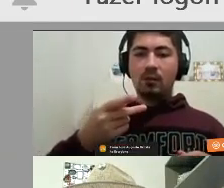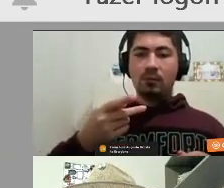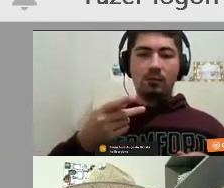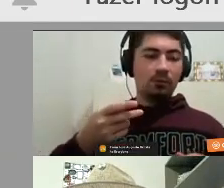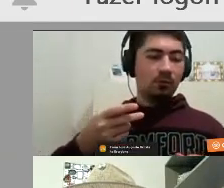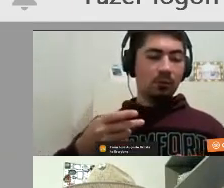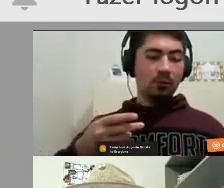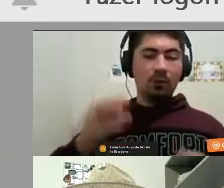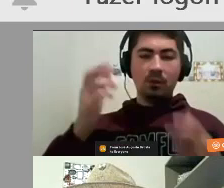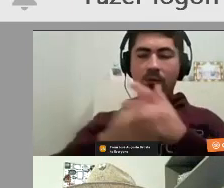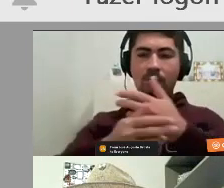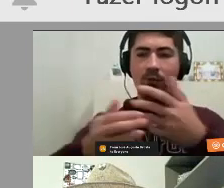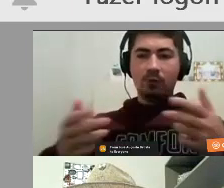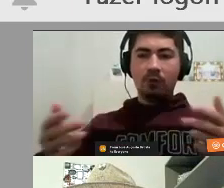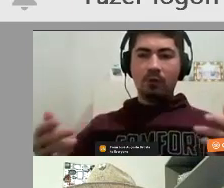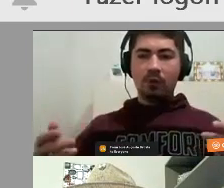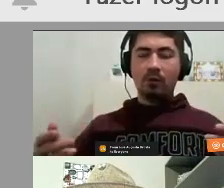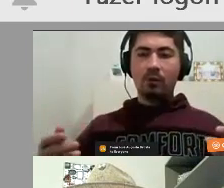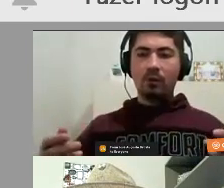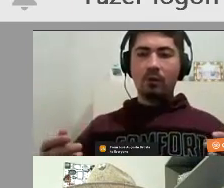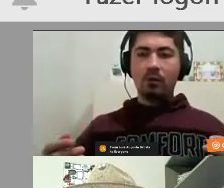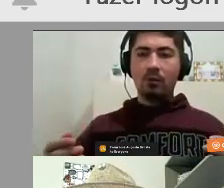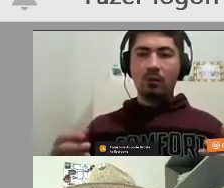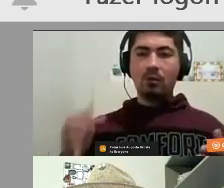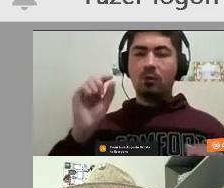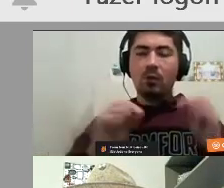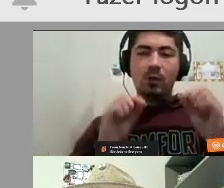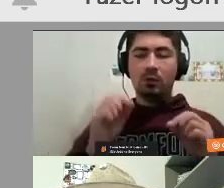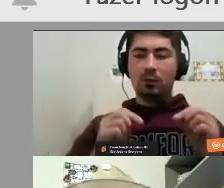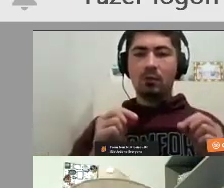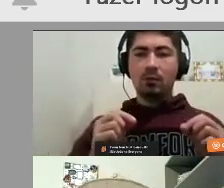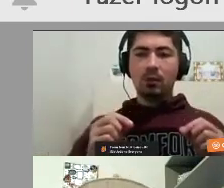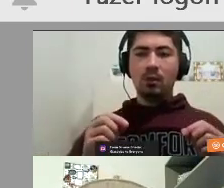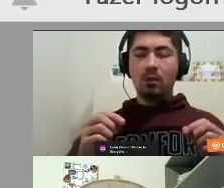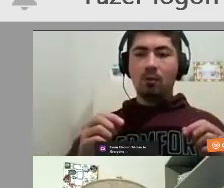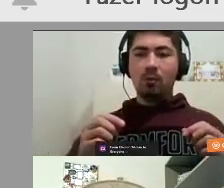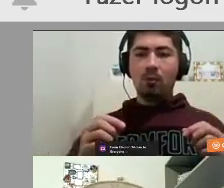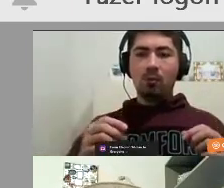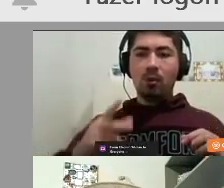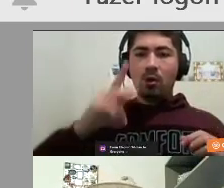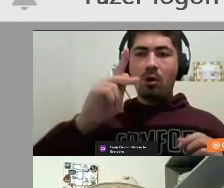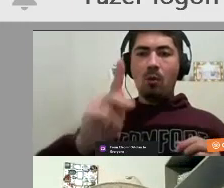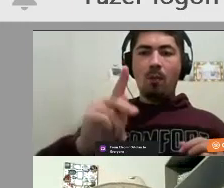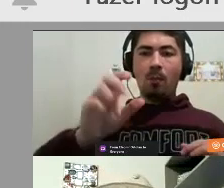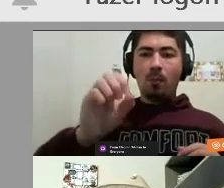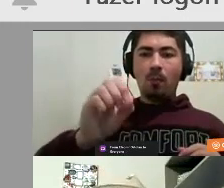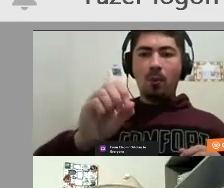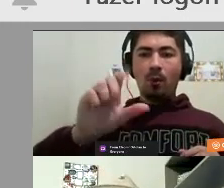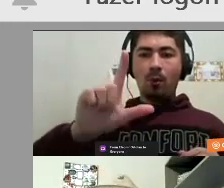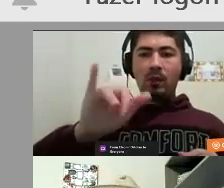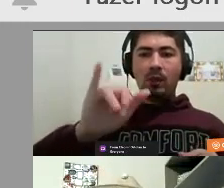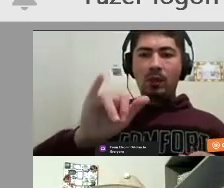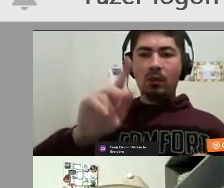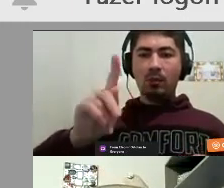para vocês sobre o programa Polio Plus e os esforços